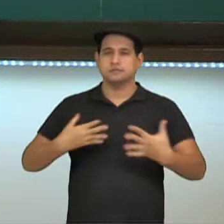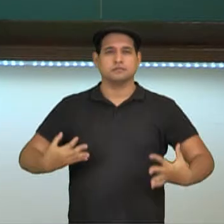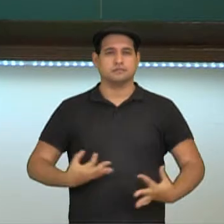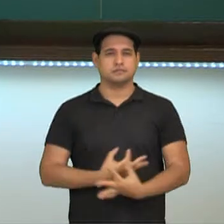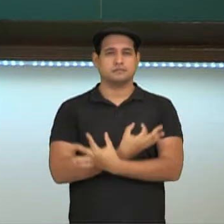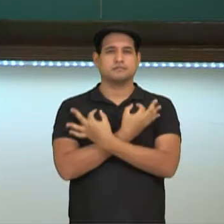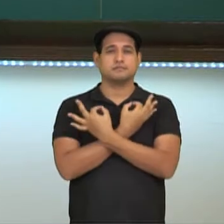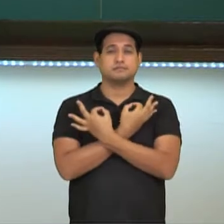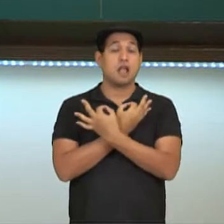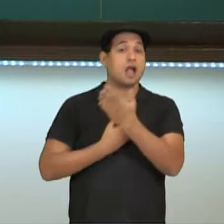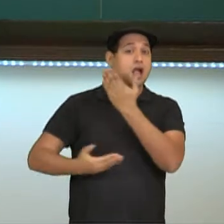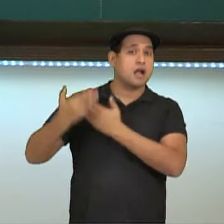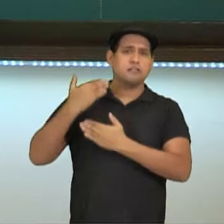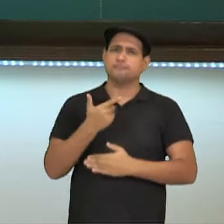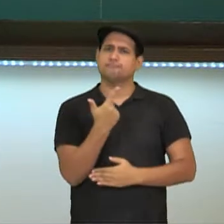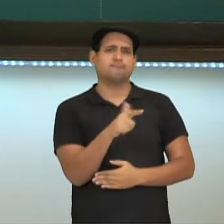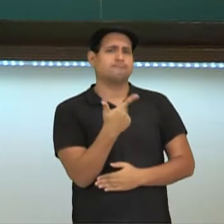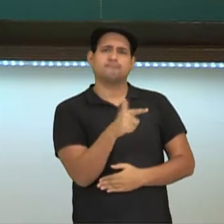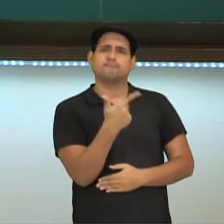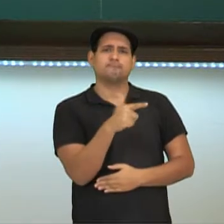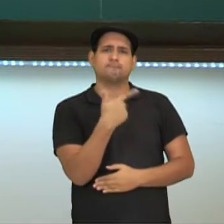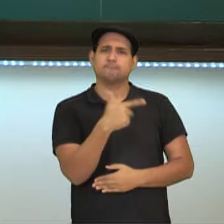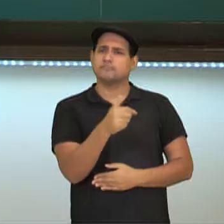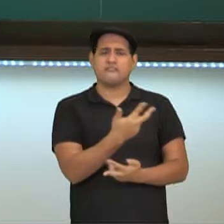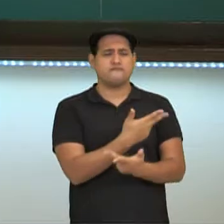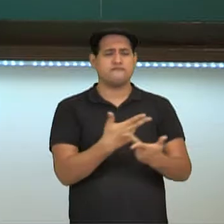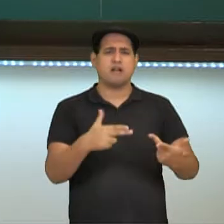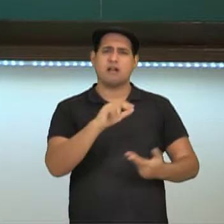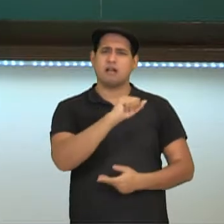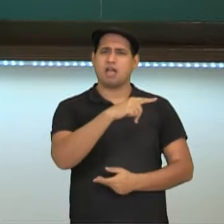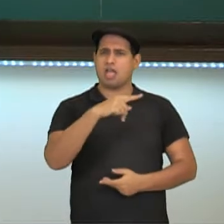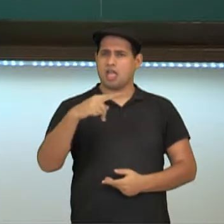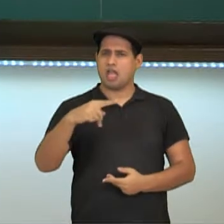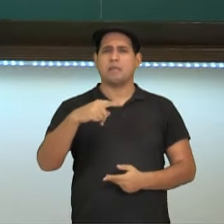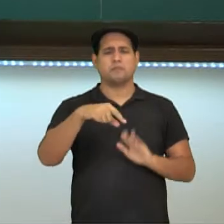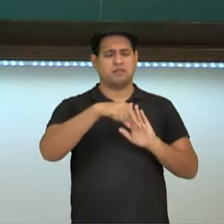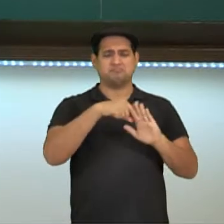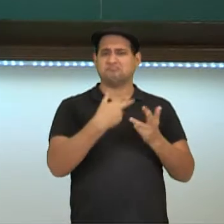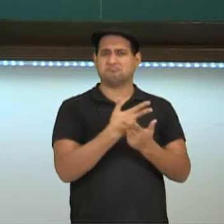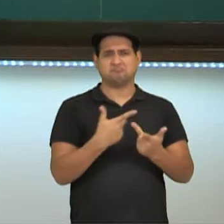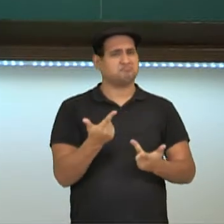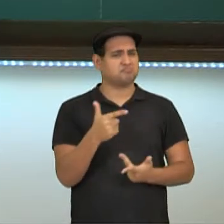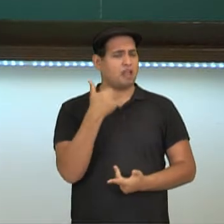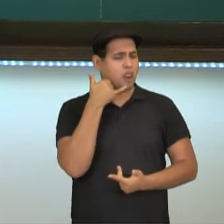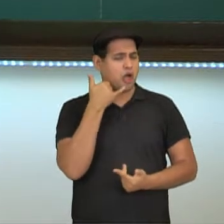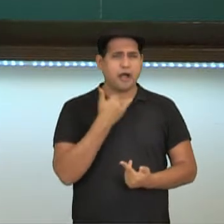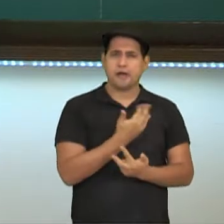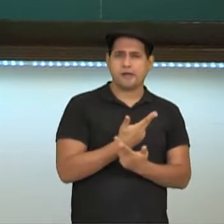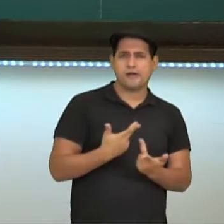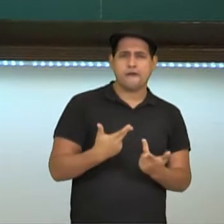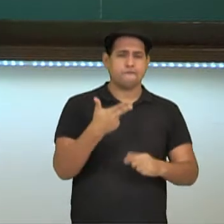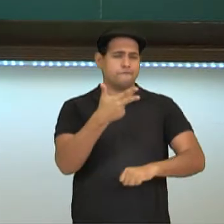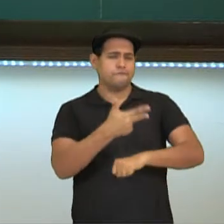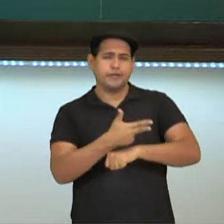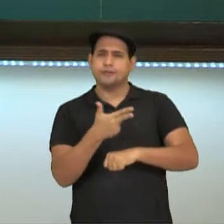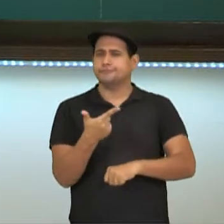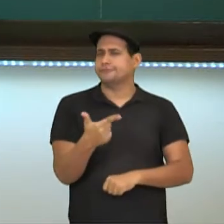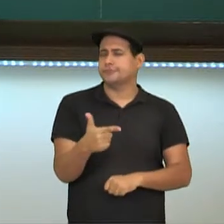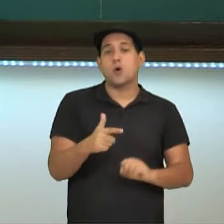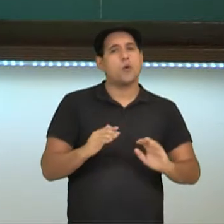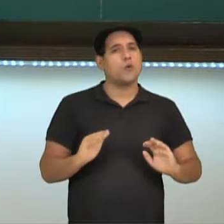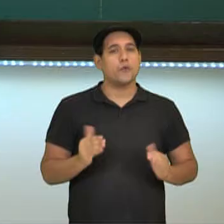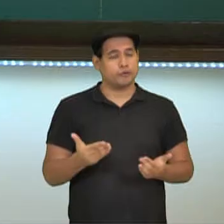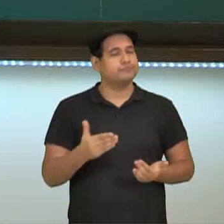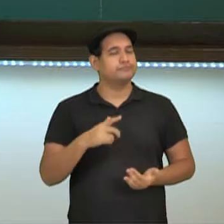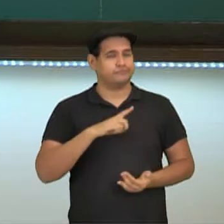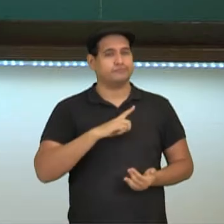meditação. Antigamente nós não tínhamos tantos aplicativos, tanto acesso por celular, por vídeos, né? E hoje em dia